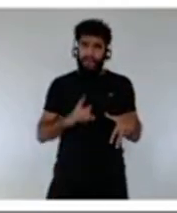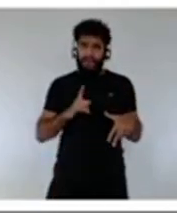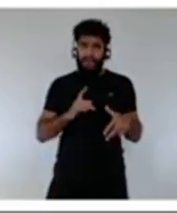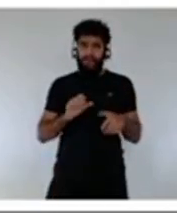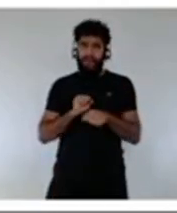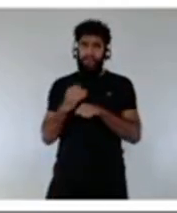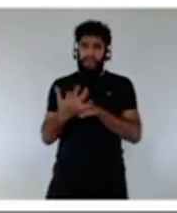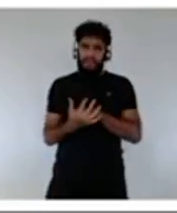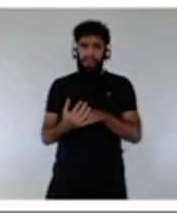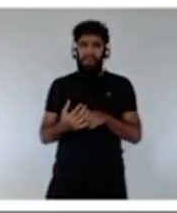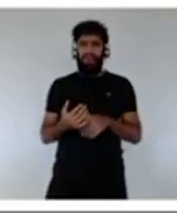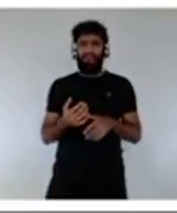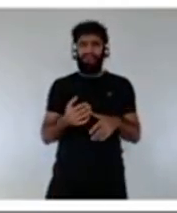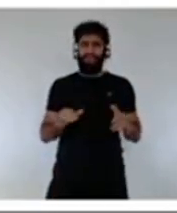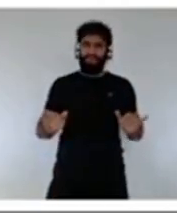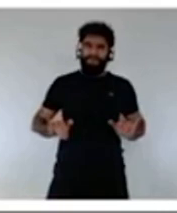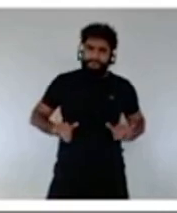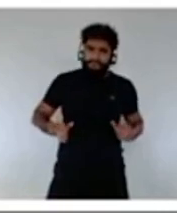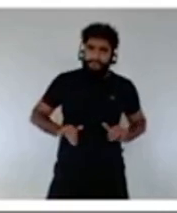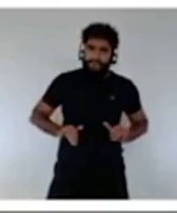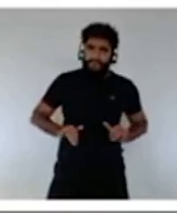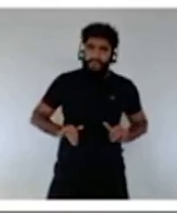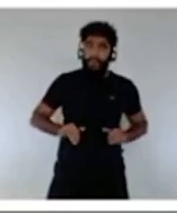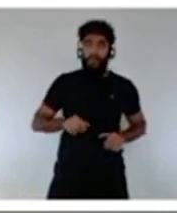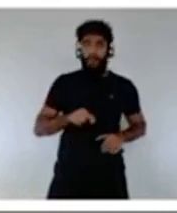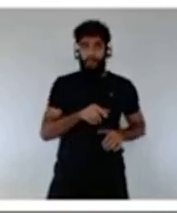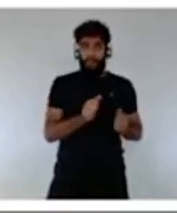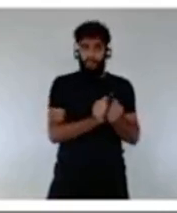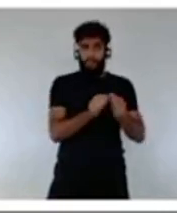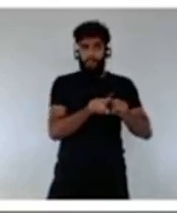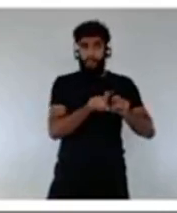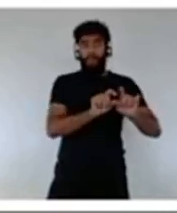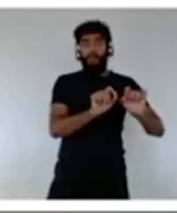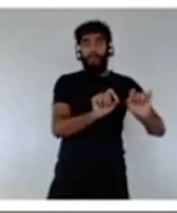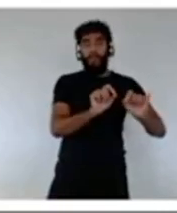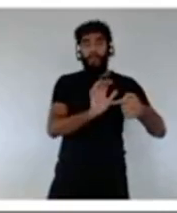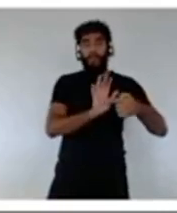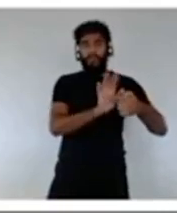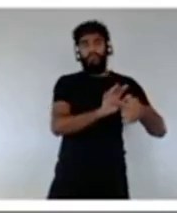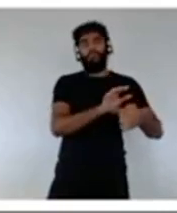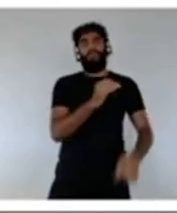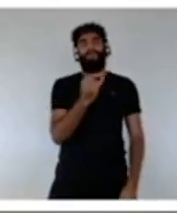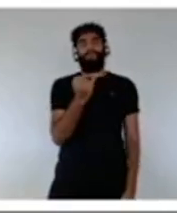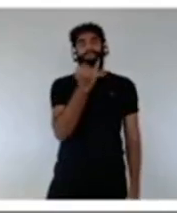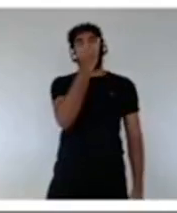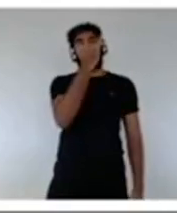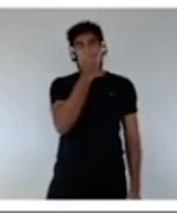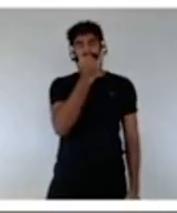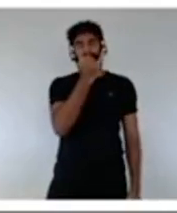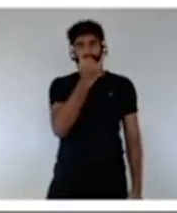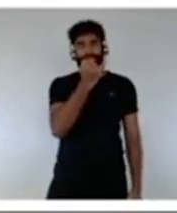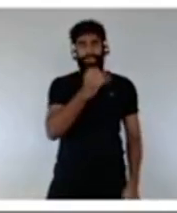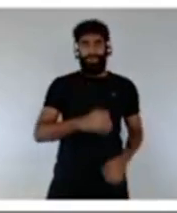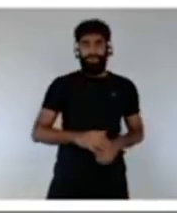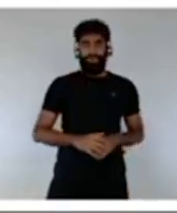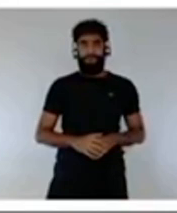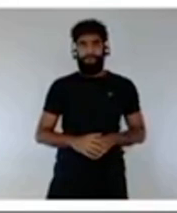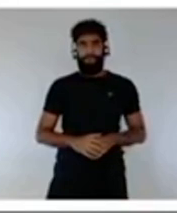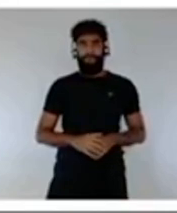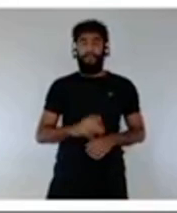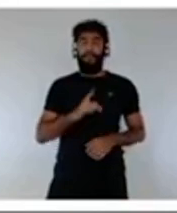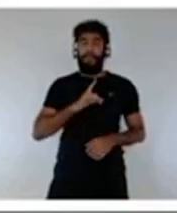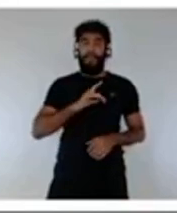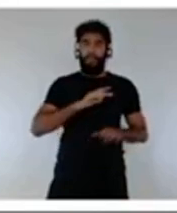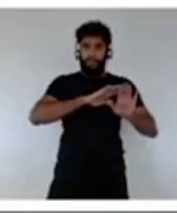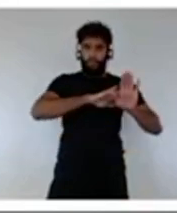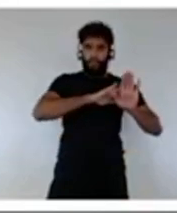pandemia. E aí, também, junto com isso, foi revelada uma coisa importante, que existe um idoso frágil